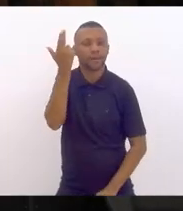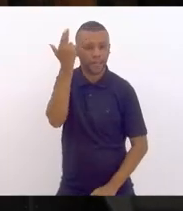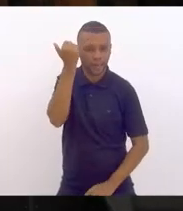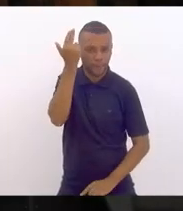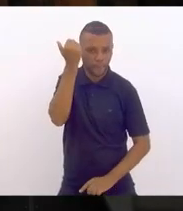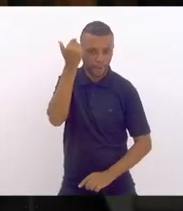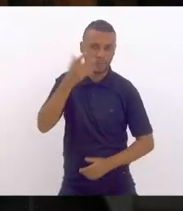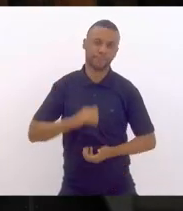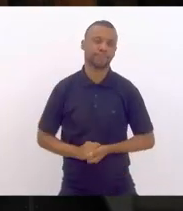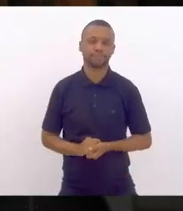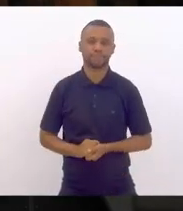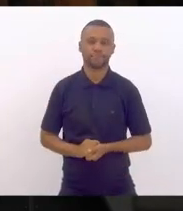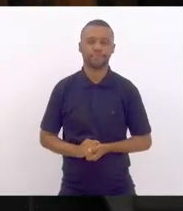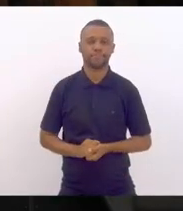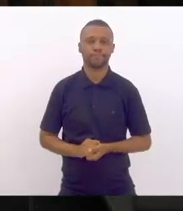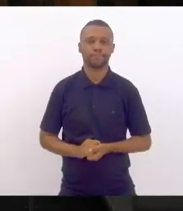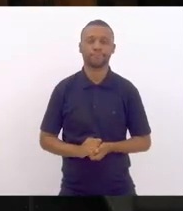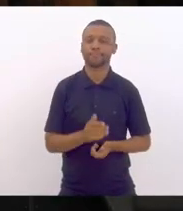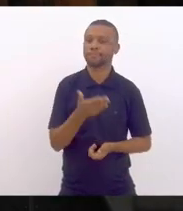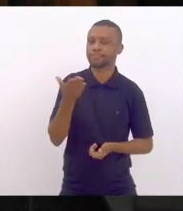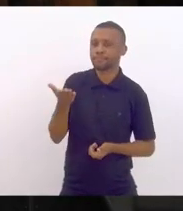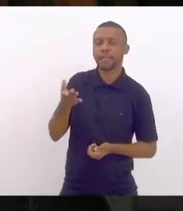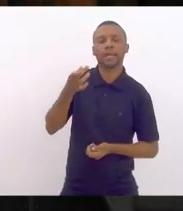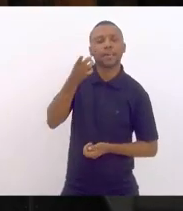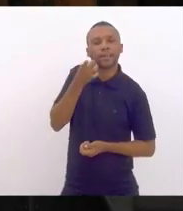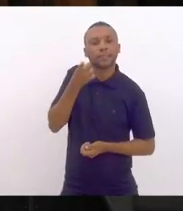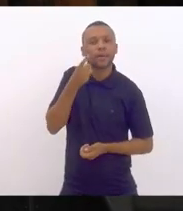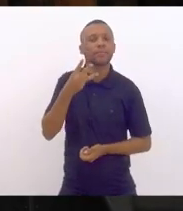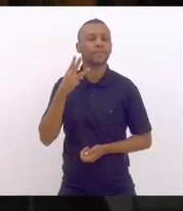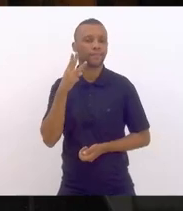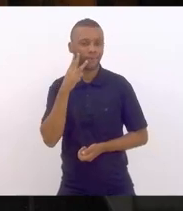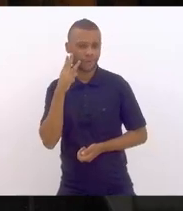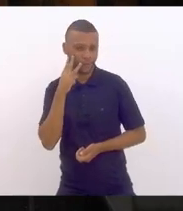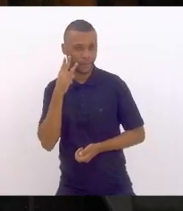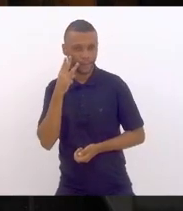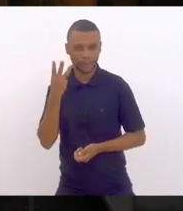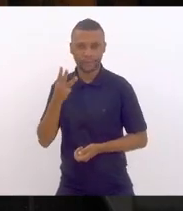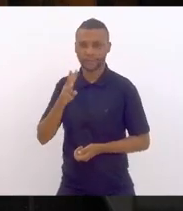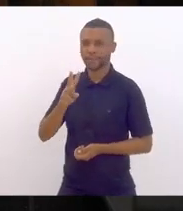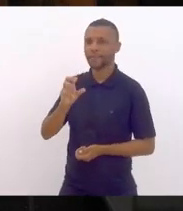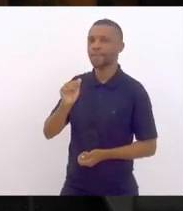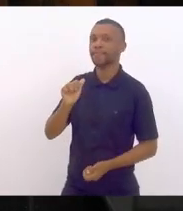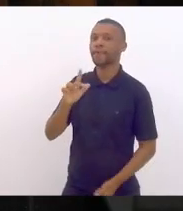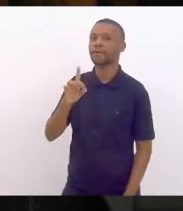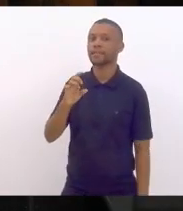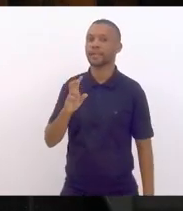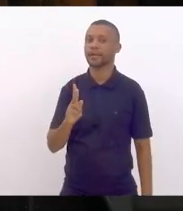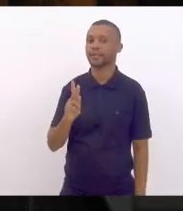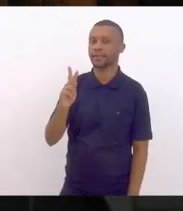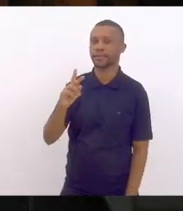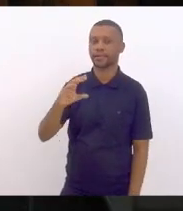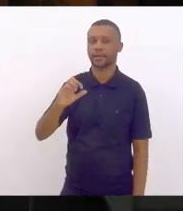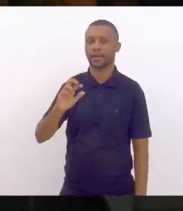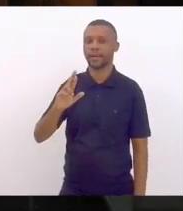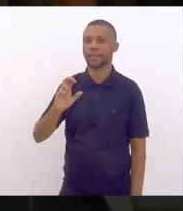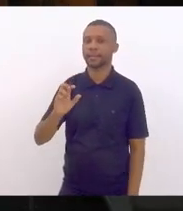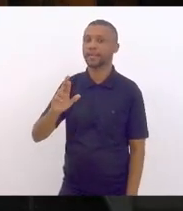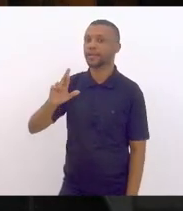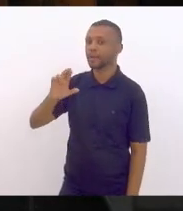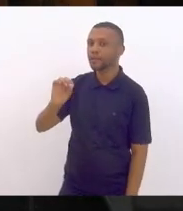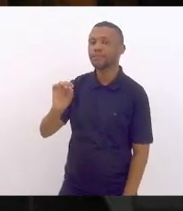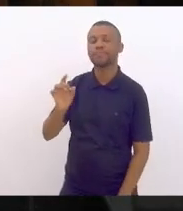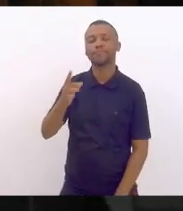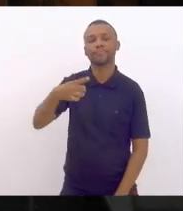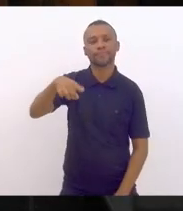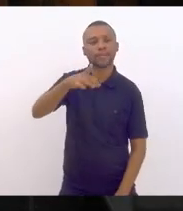Senhor Deputado valdeck Carneiro senhoras e senhores deputados que